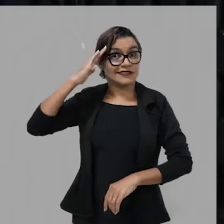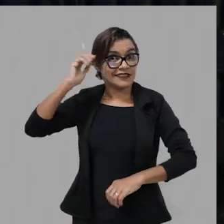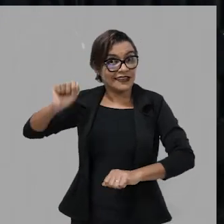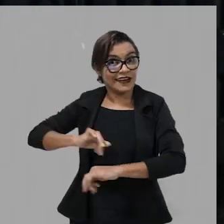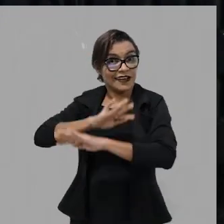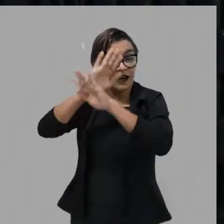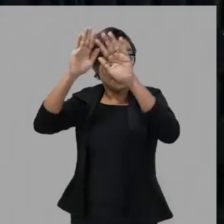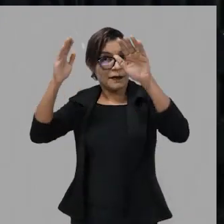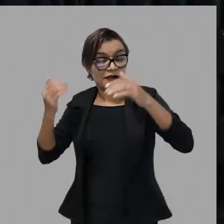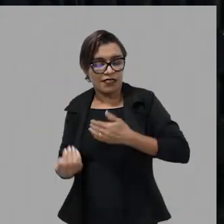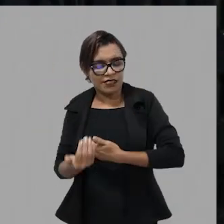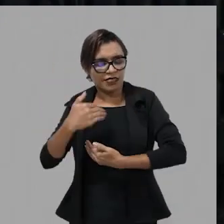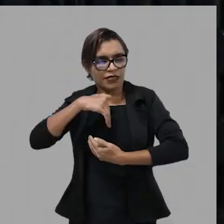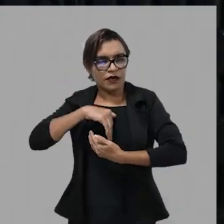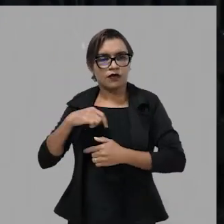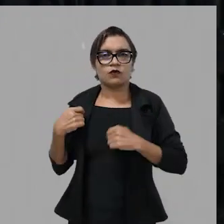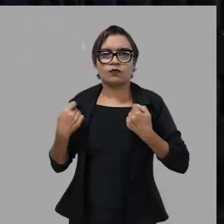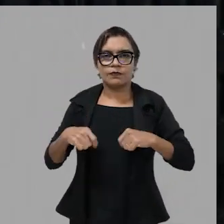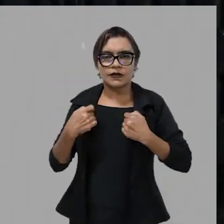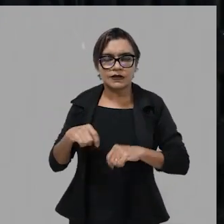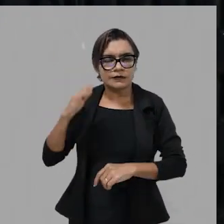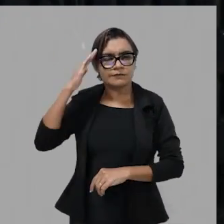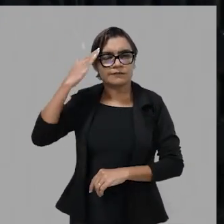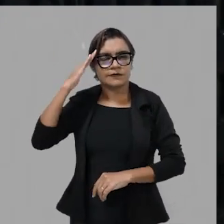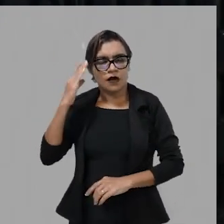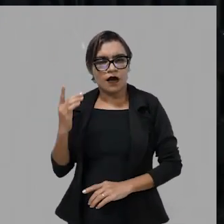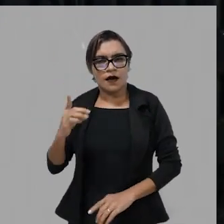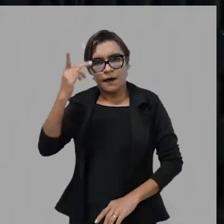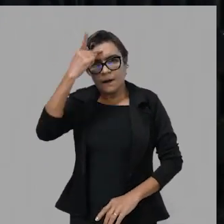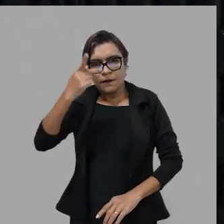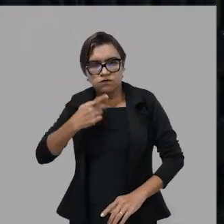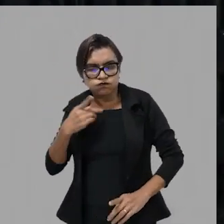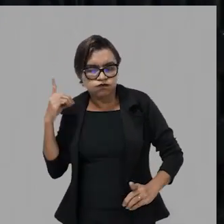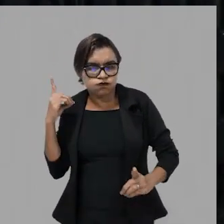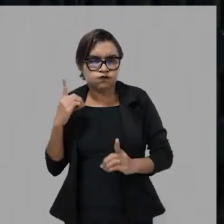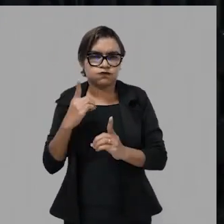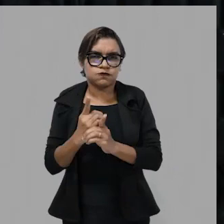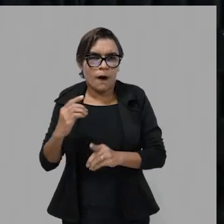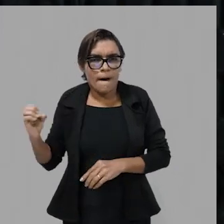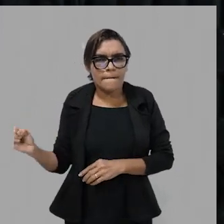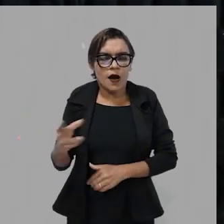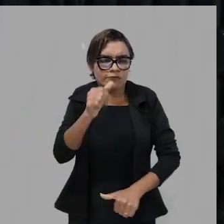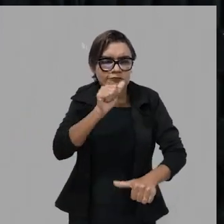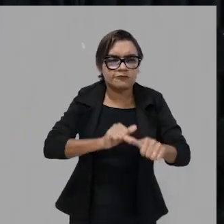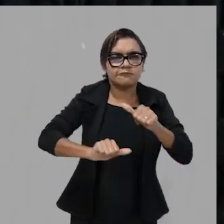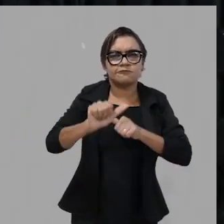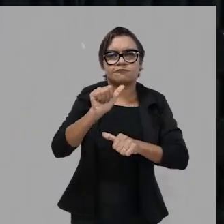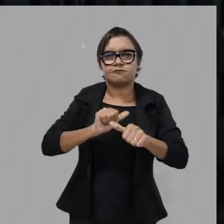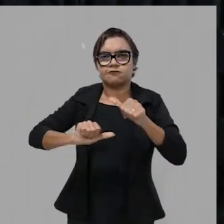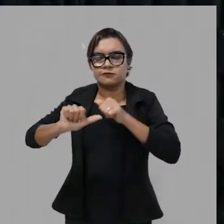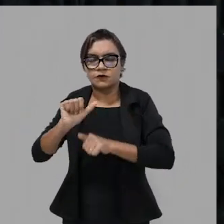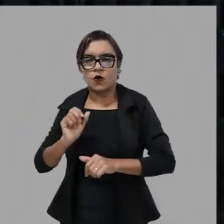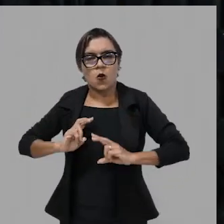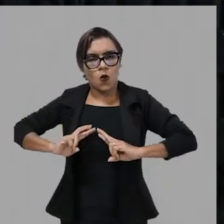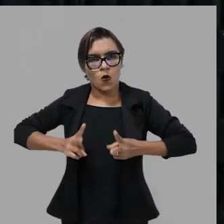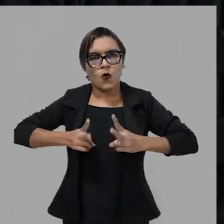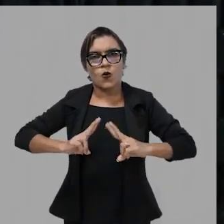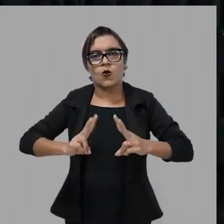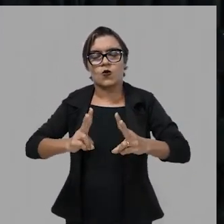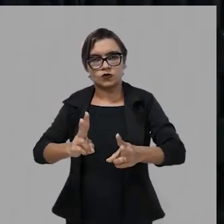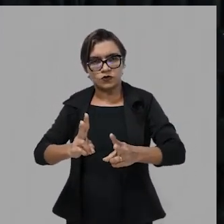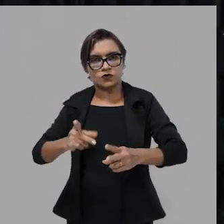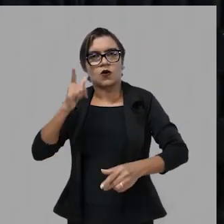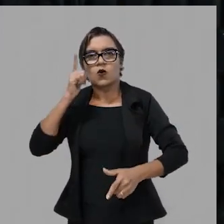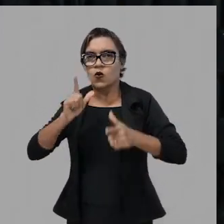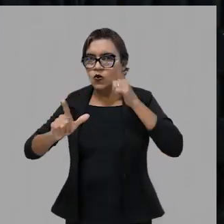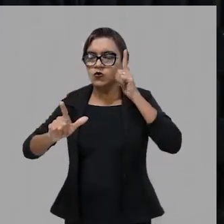se desentenda com nós mesmos, que nós possamos nos encontrar, que possamos nos reencontrar, para que possamos continuar